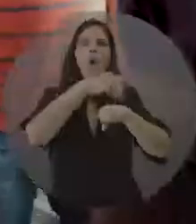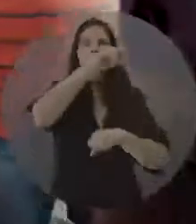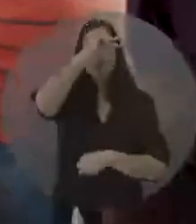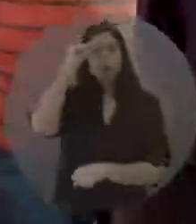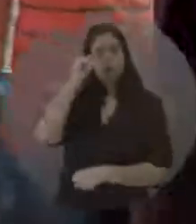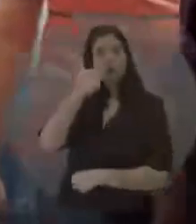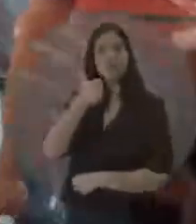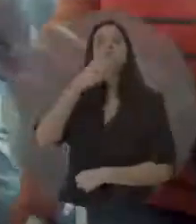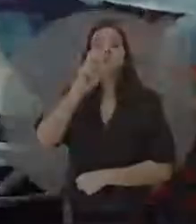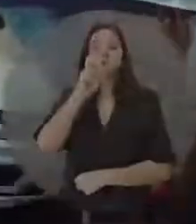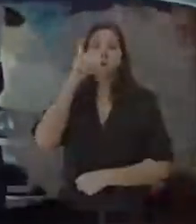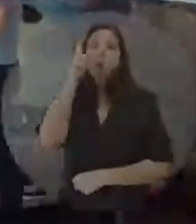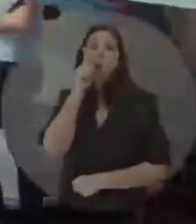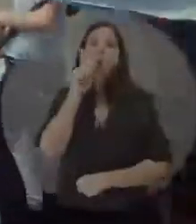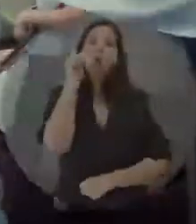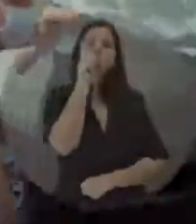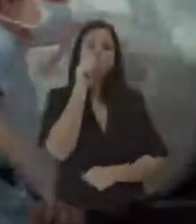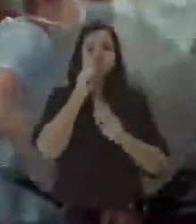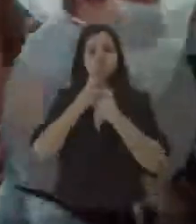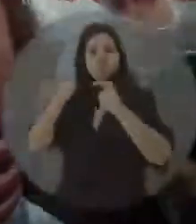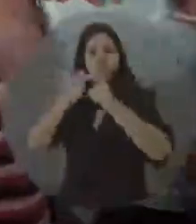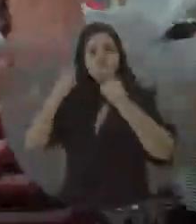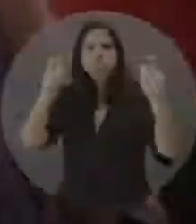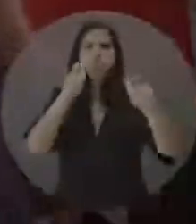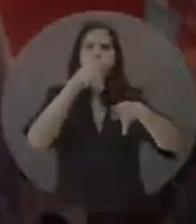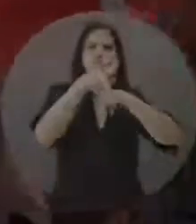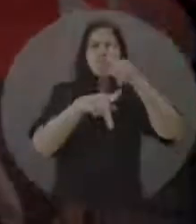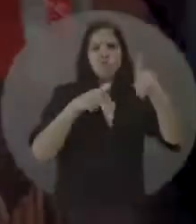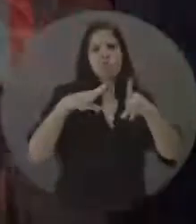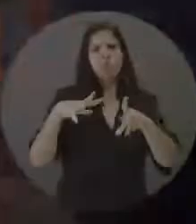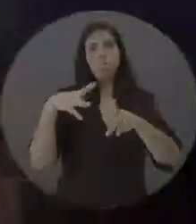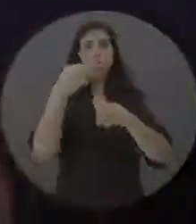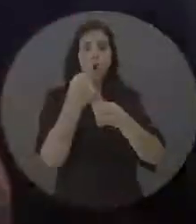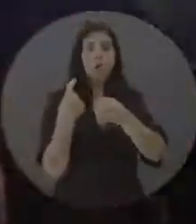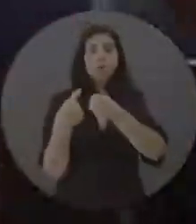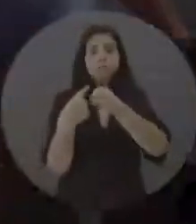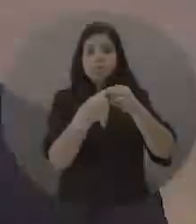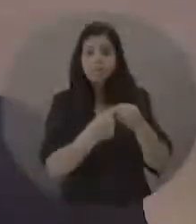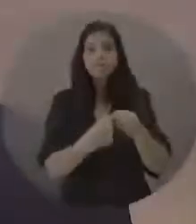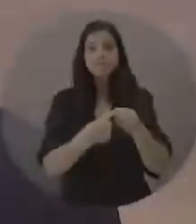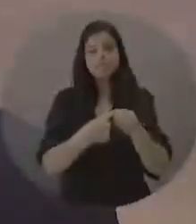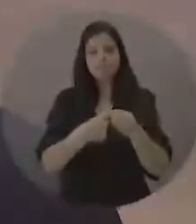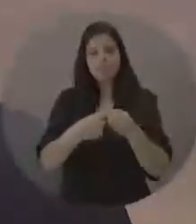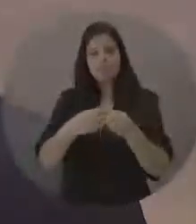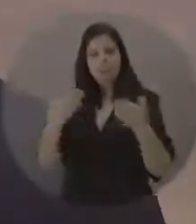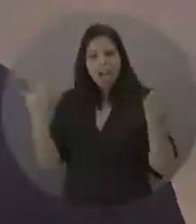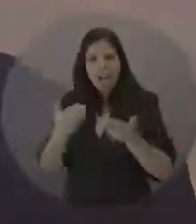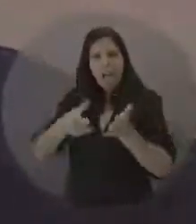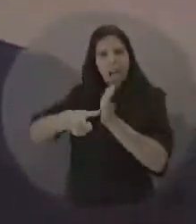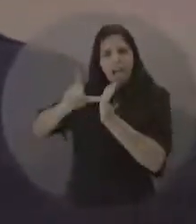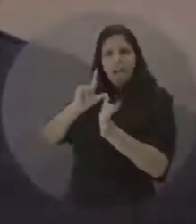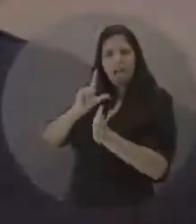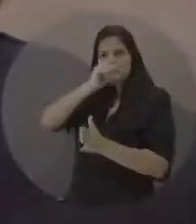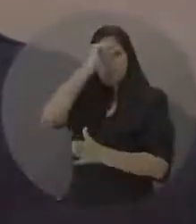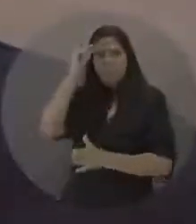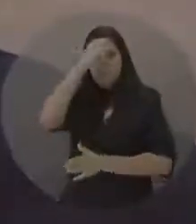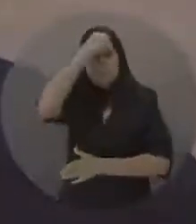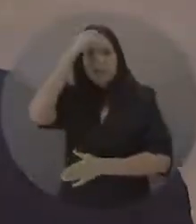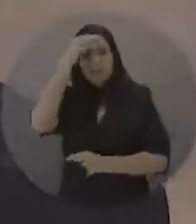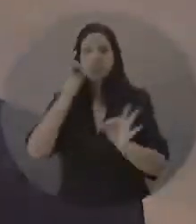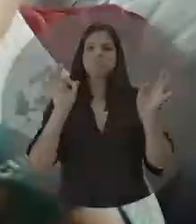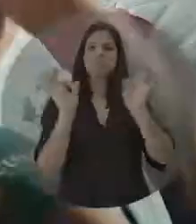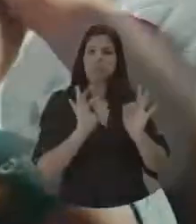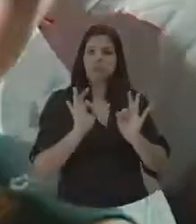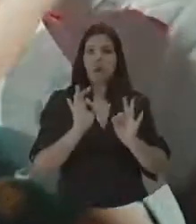do Emmanuel 15 conquista mais e mais pessoas em toda a cidade. Há muitos anos que Cuiabá não tinha um prefeito como